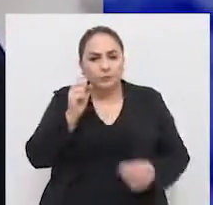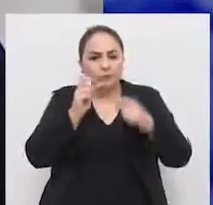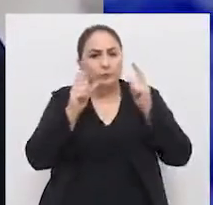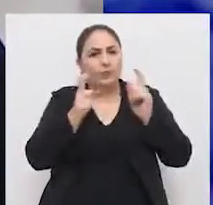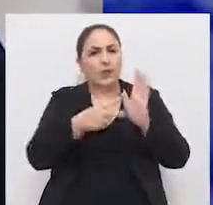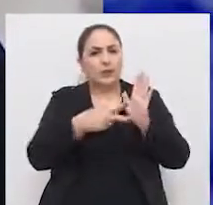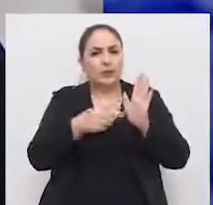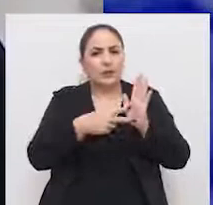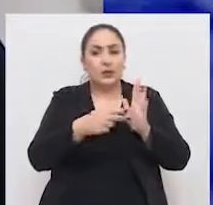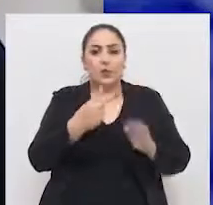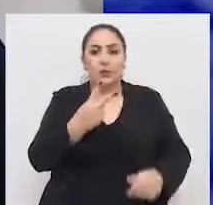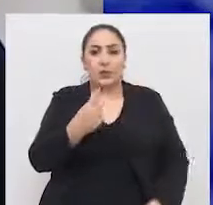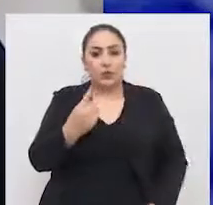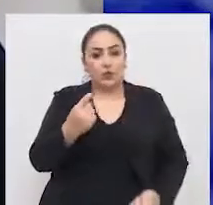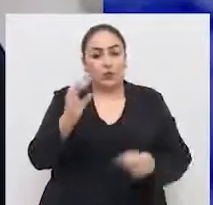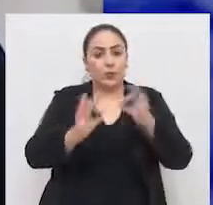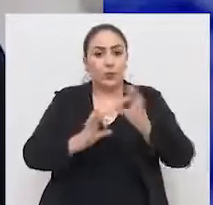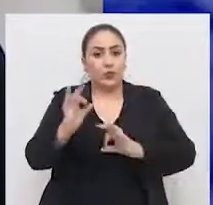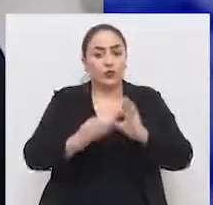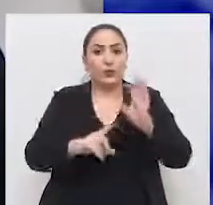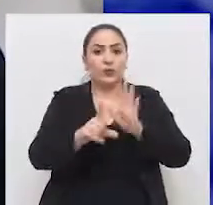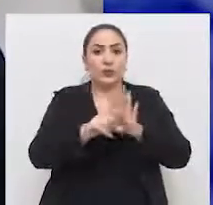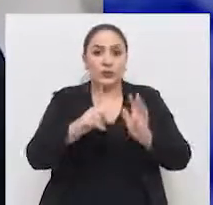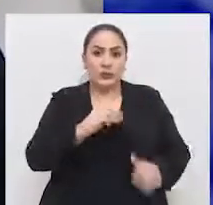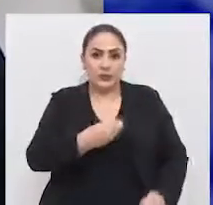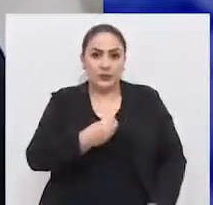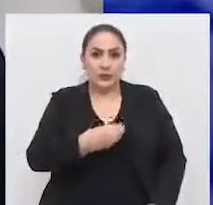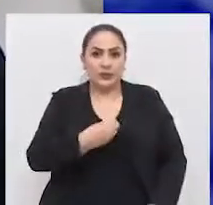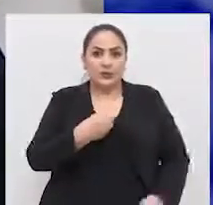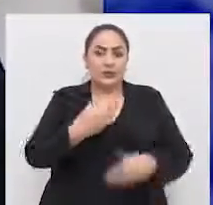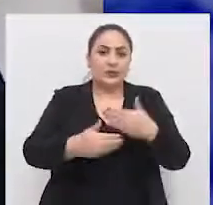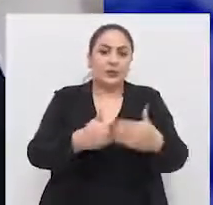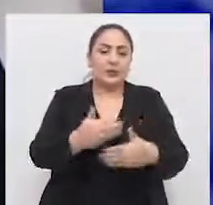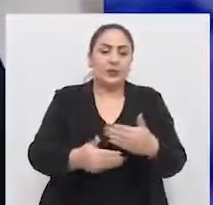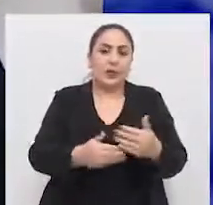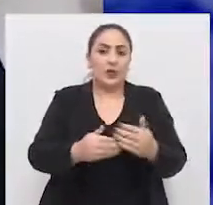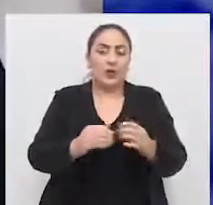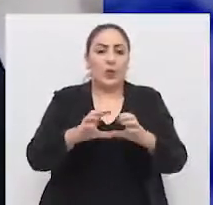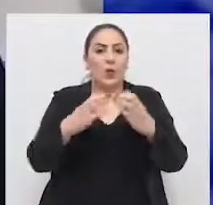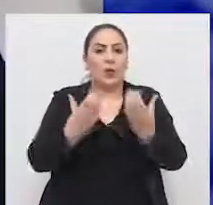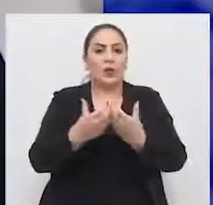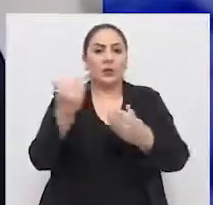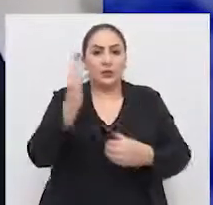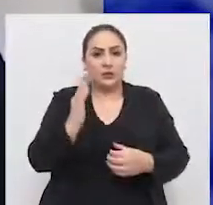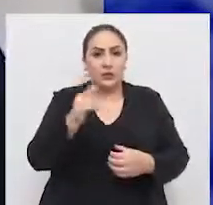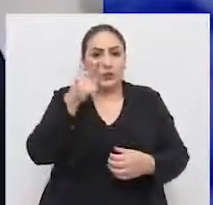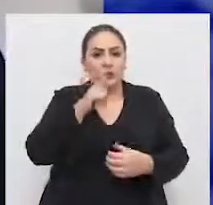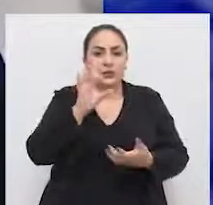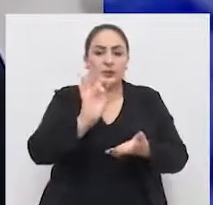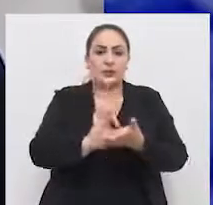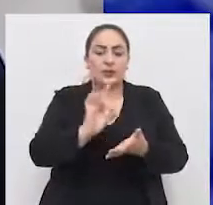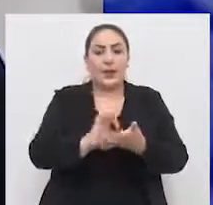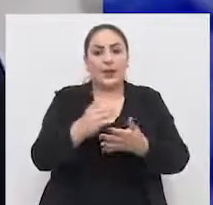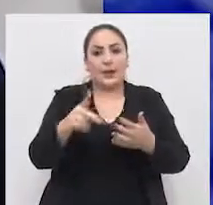olho nos 21 projetos de lei que estão em trâmite no Congresso Nacional para